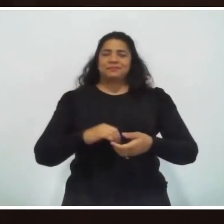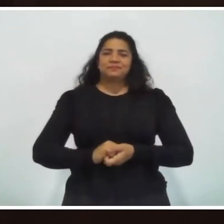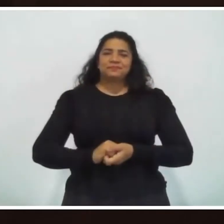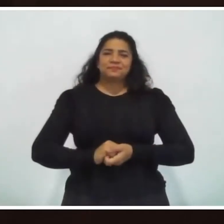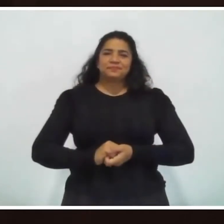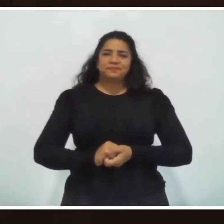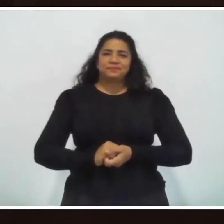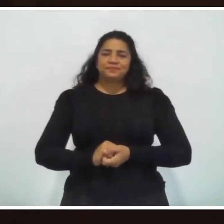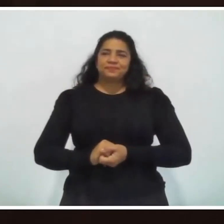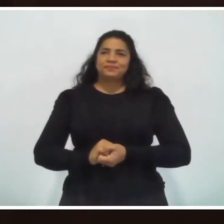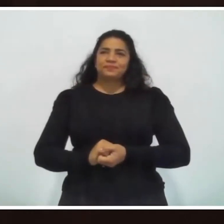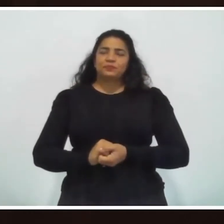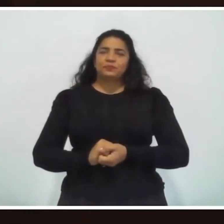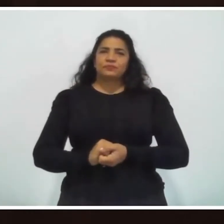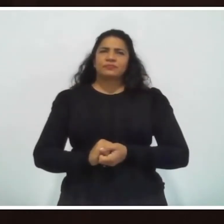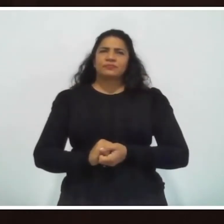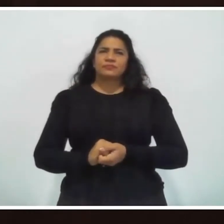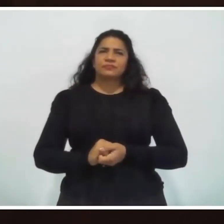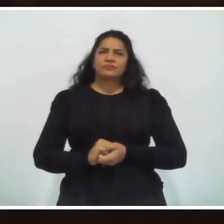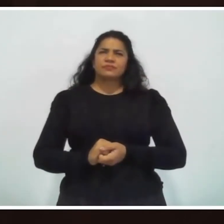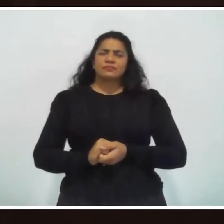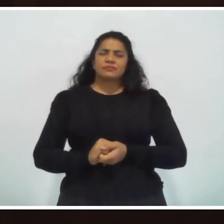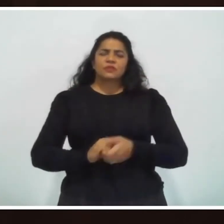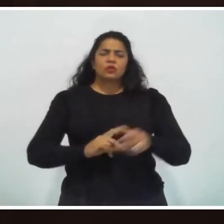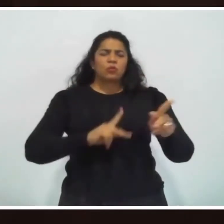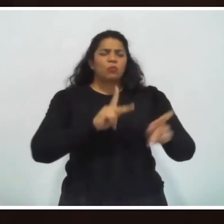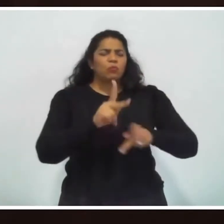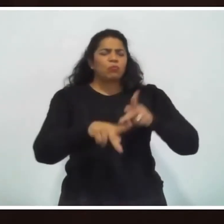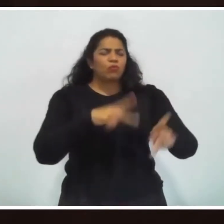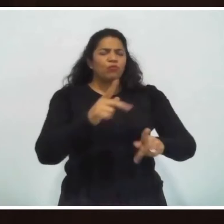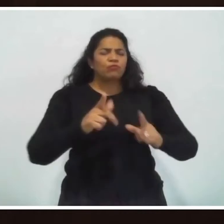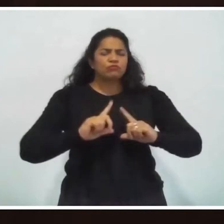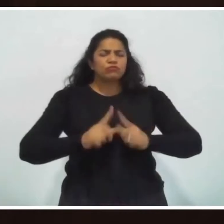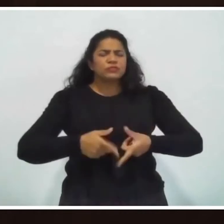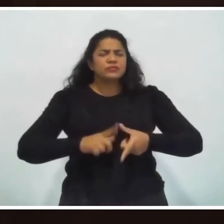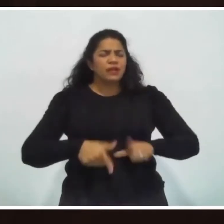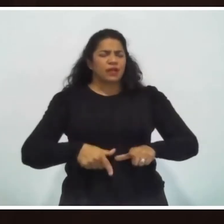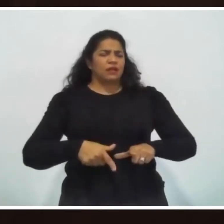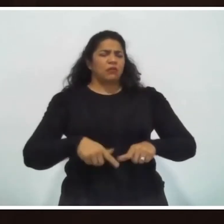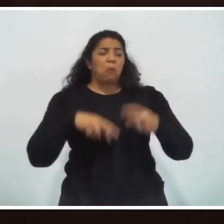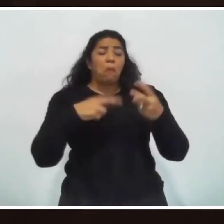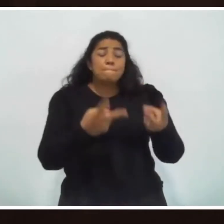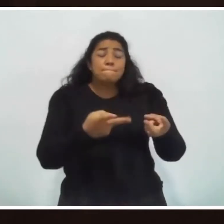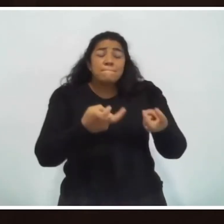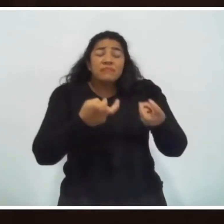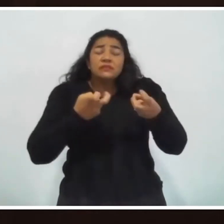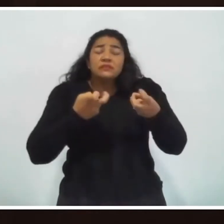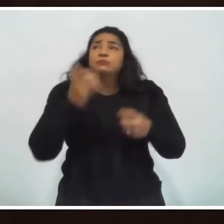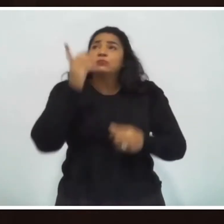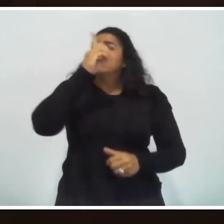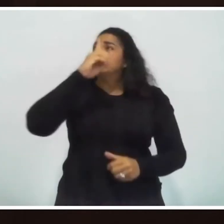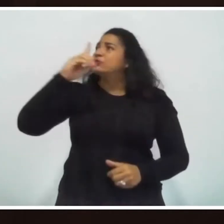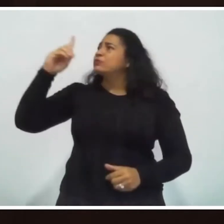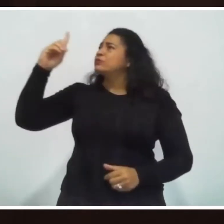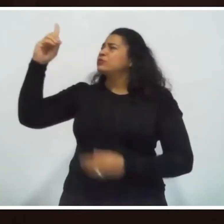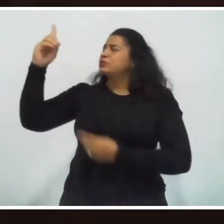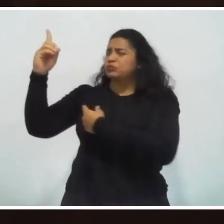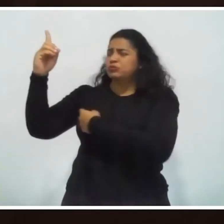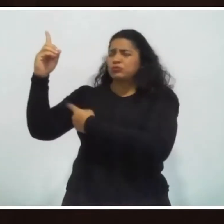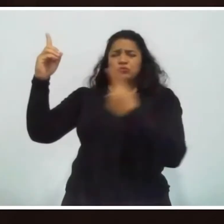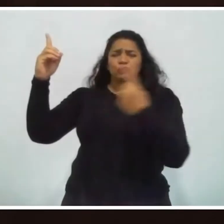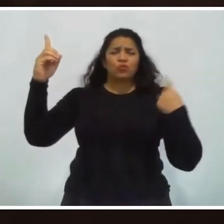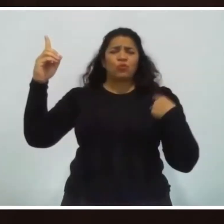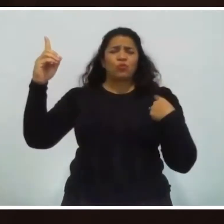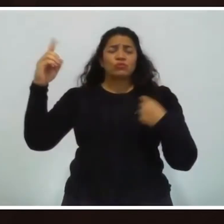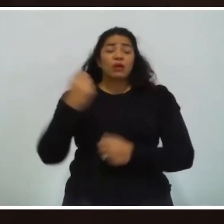Ouve, Israel, o Senhor nosso Deus é o único Senhor. Ouve, ó